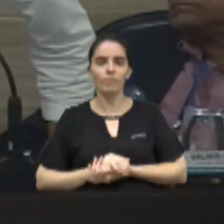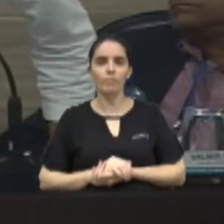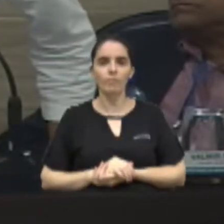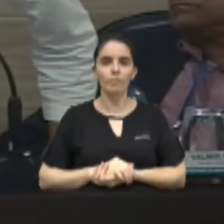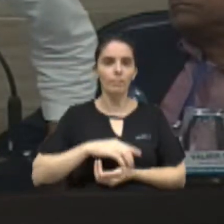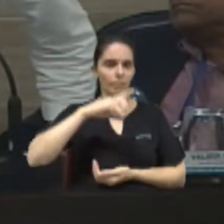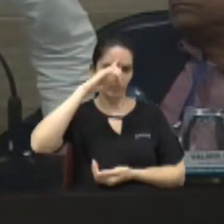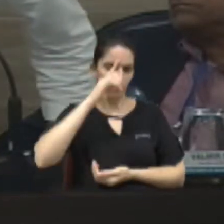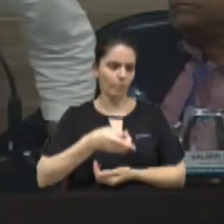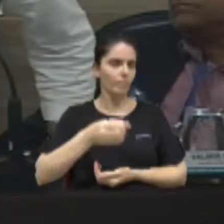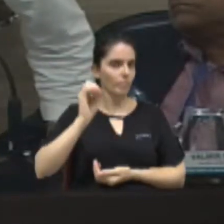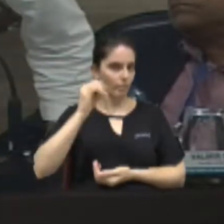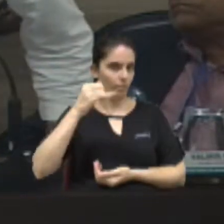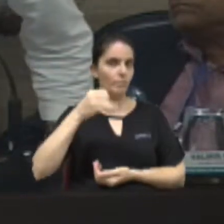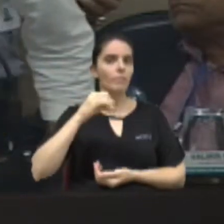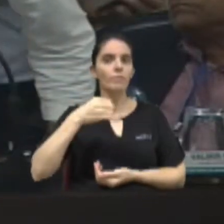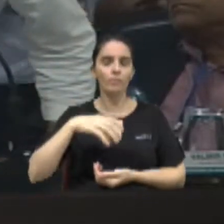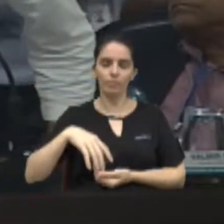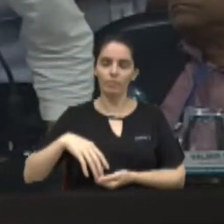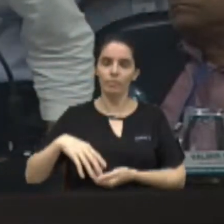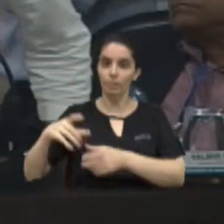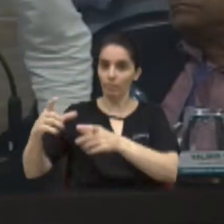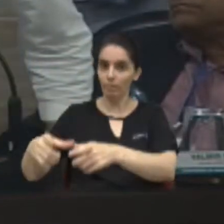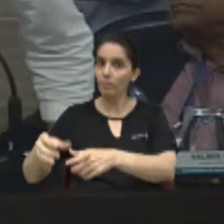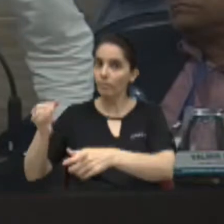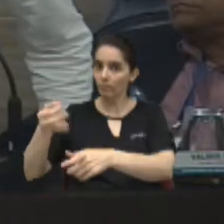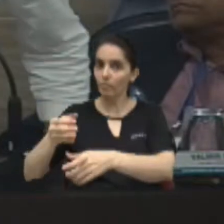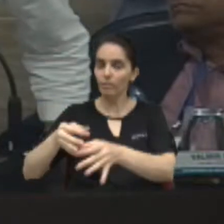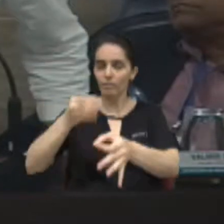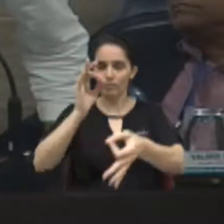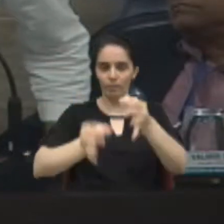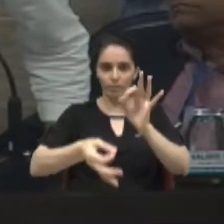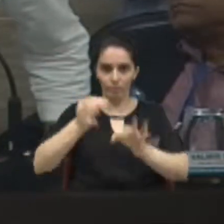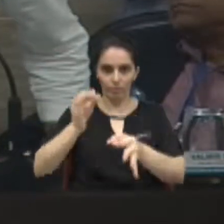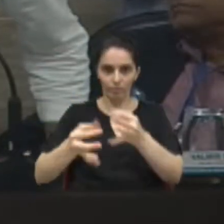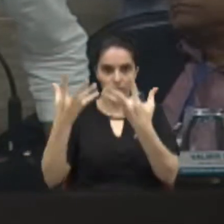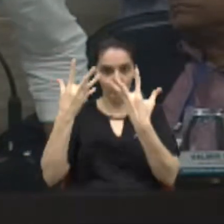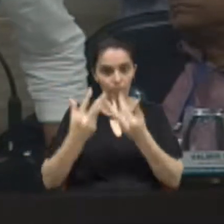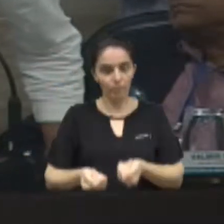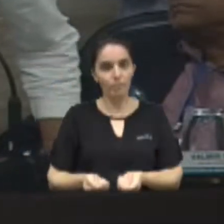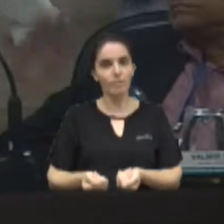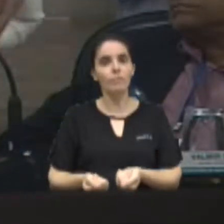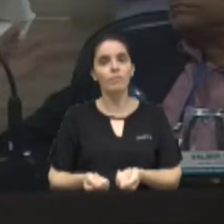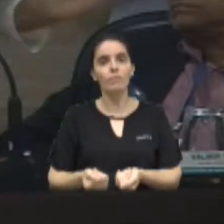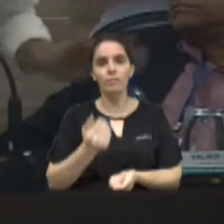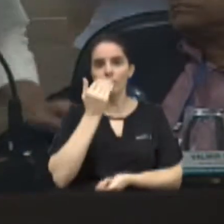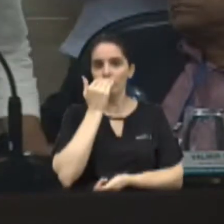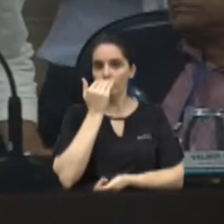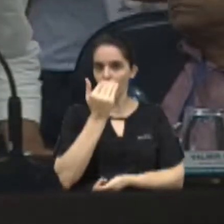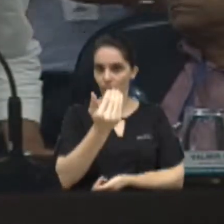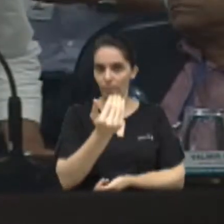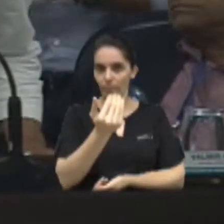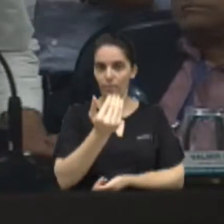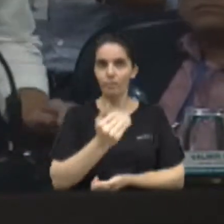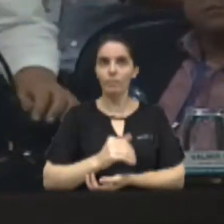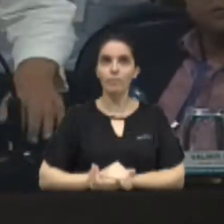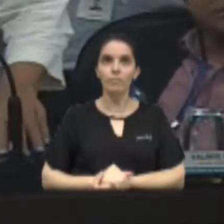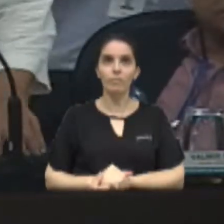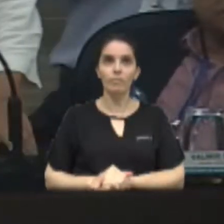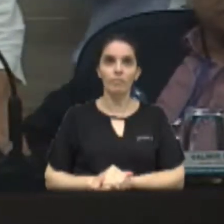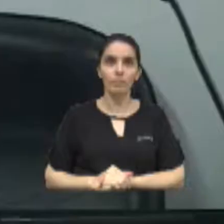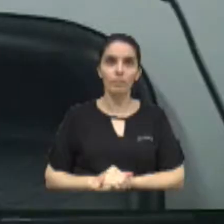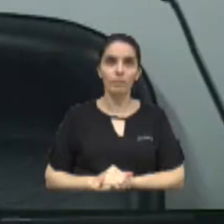determinado naquela, o aceite do judiciário, aceitando qual foi o pedido, pelo menos a informação que eu tenho.